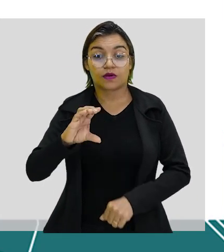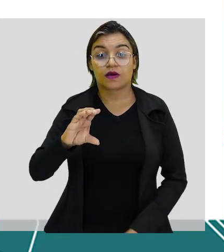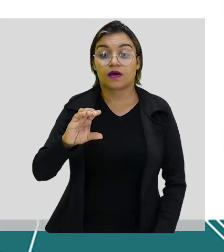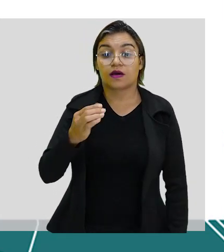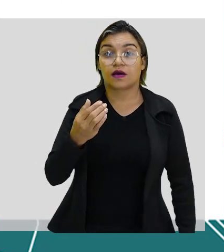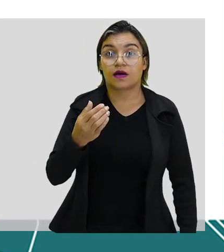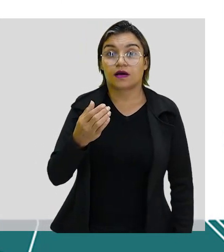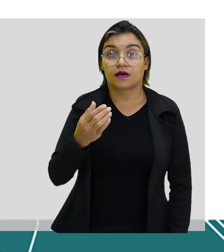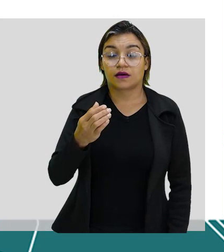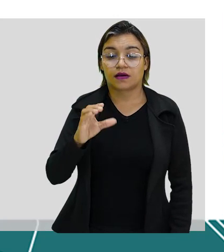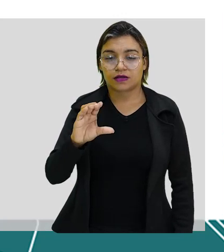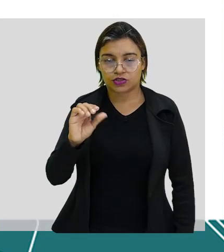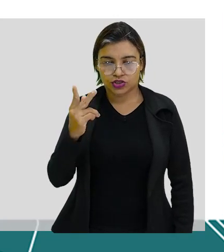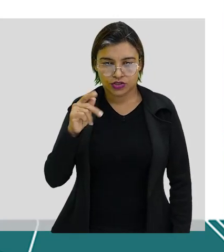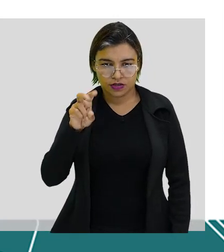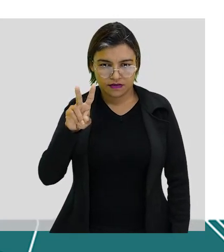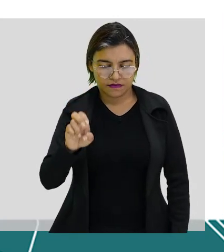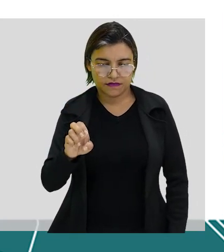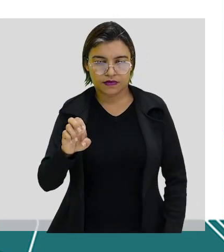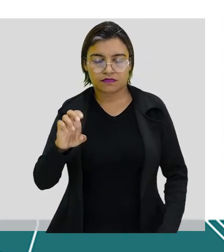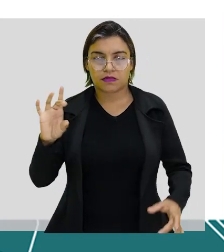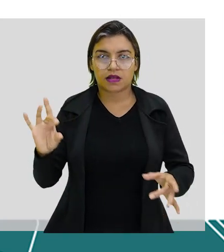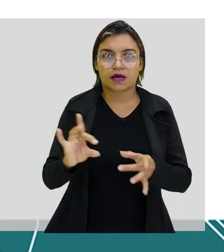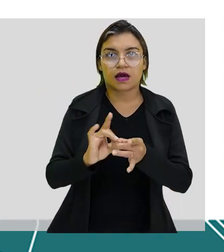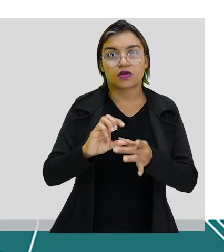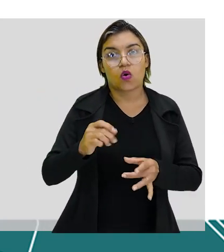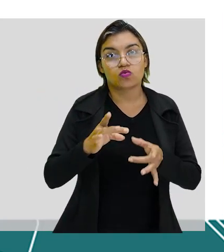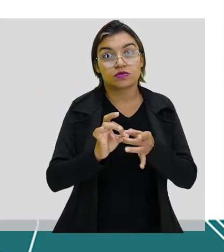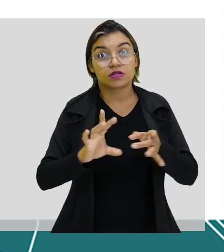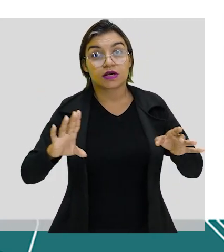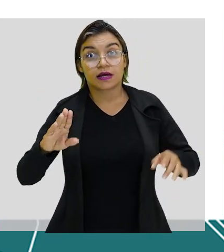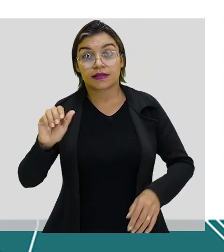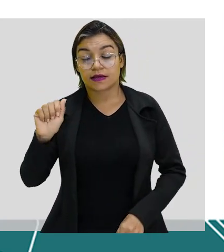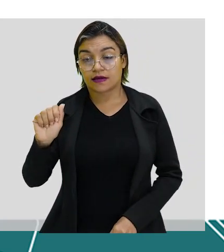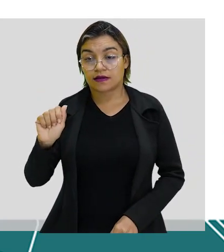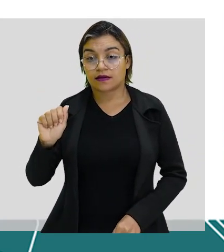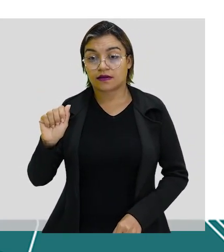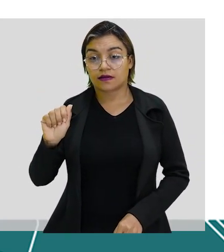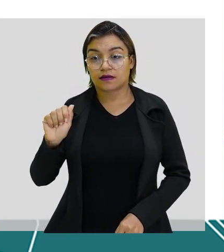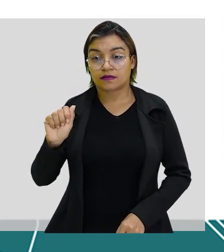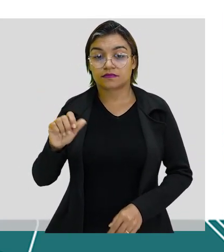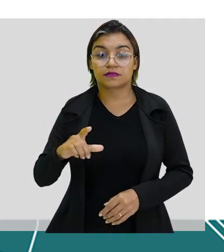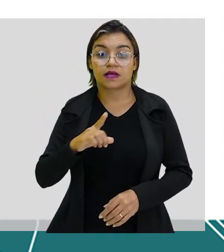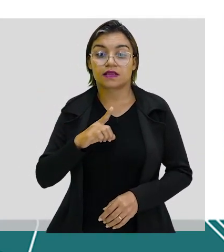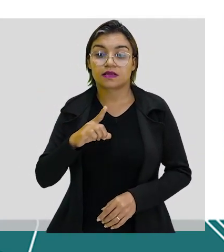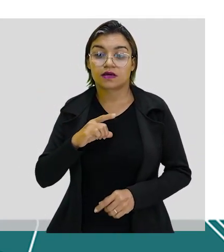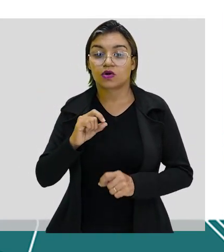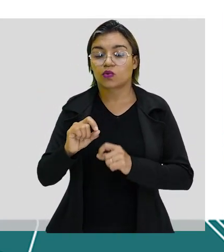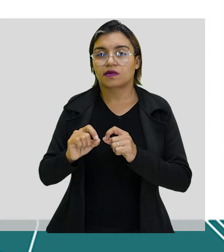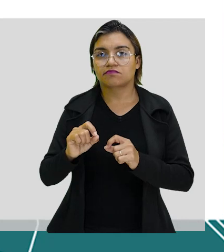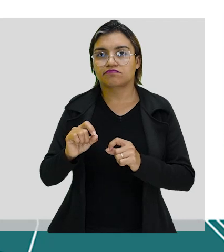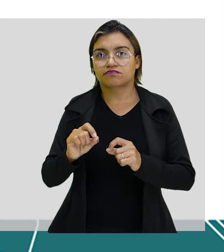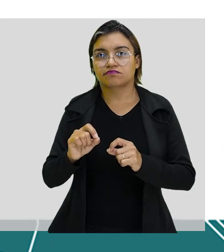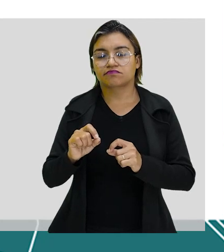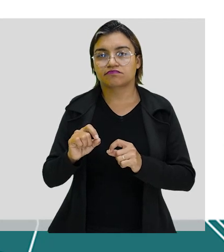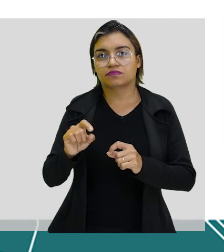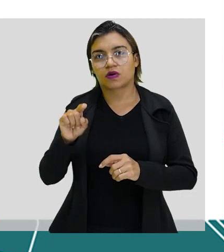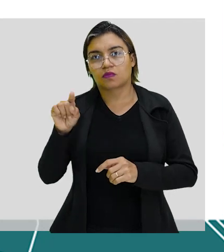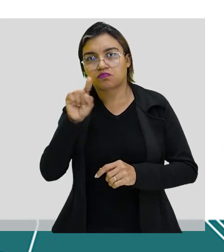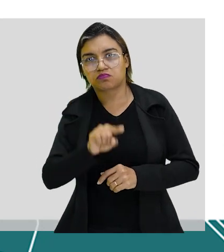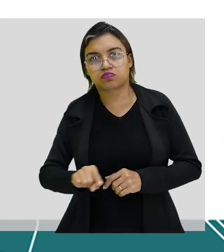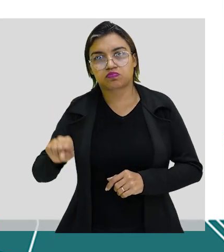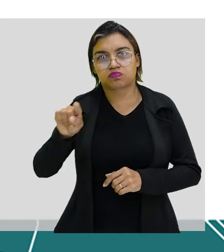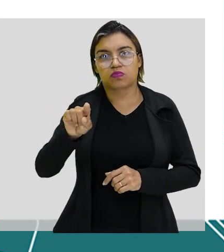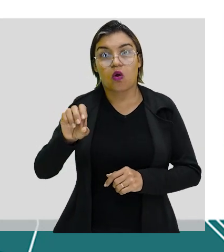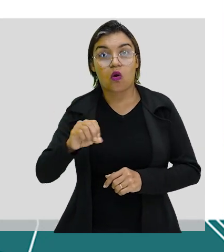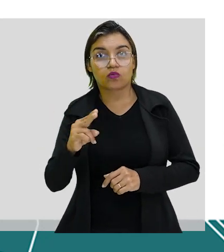ou desligada em A, certo? A corrente induzida na espira terá qual sentido, né? Se é horário ou anti-horário,